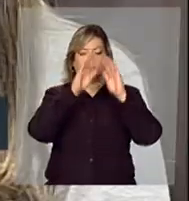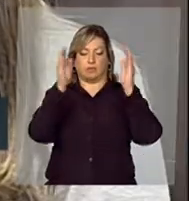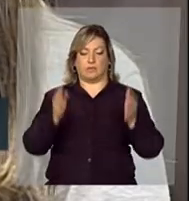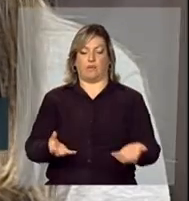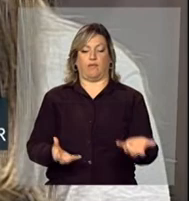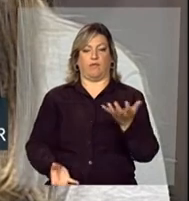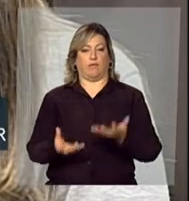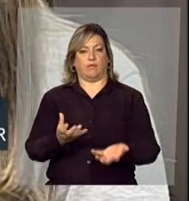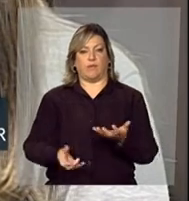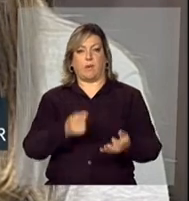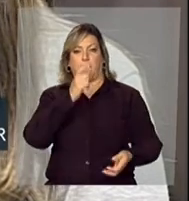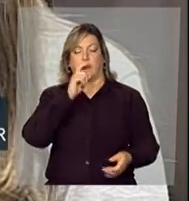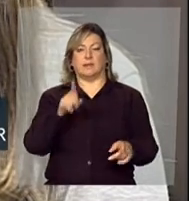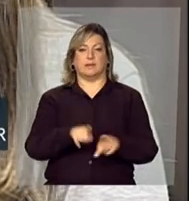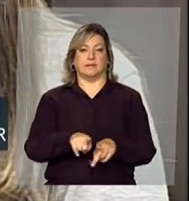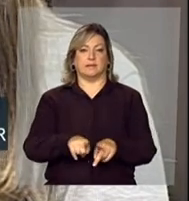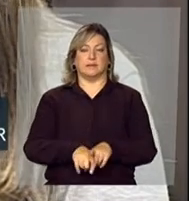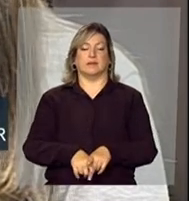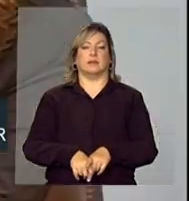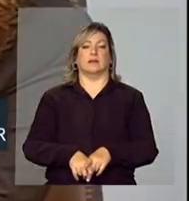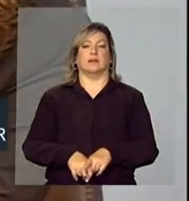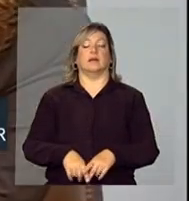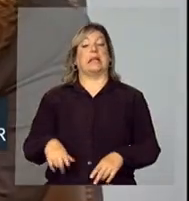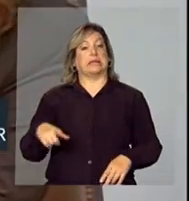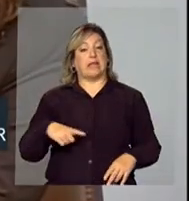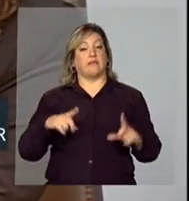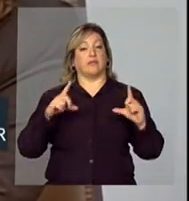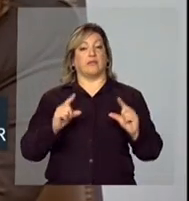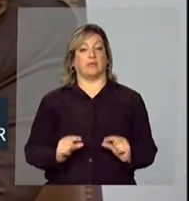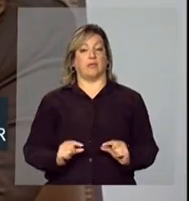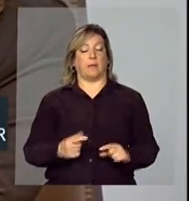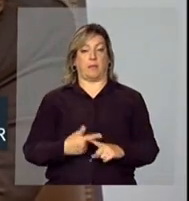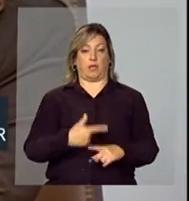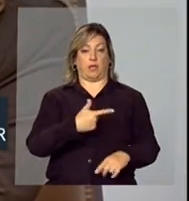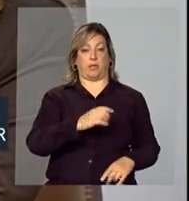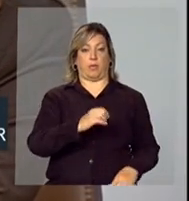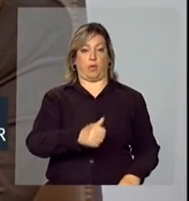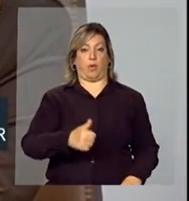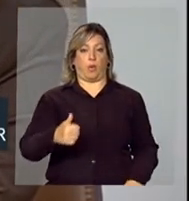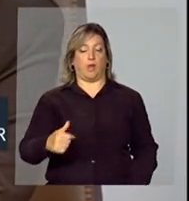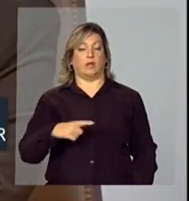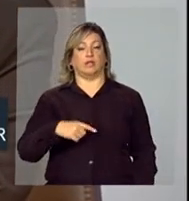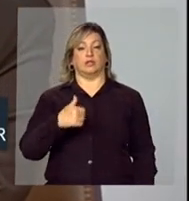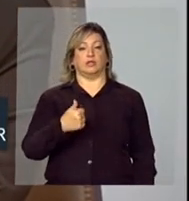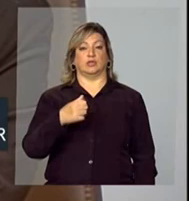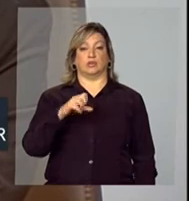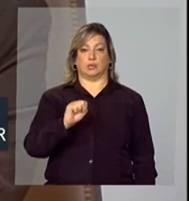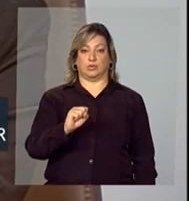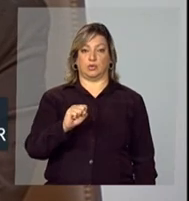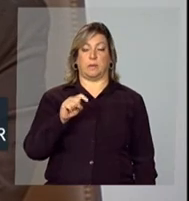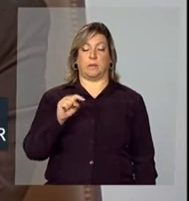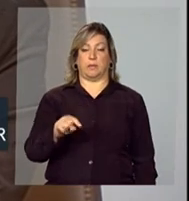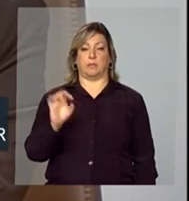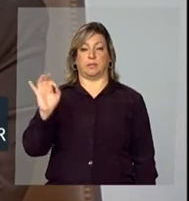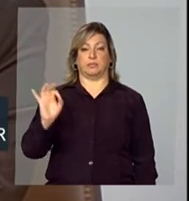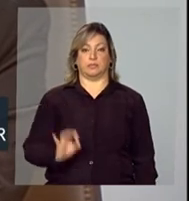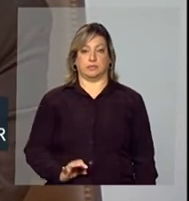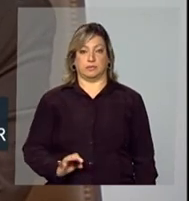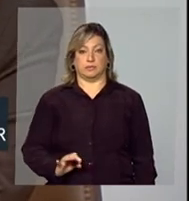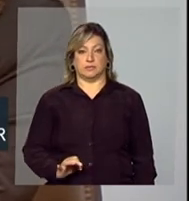Branca teve uma redução na que é 2011 ocupou 18 pontos percentuais